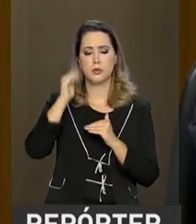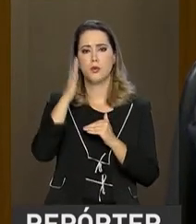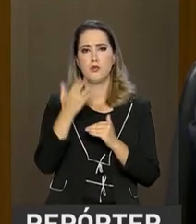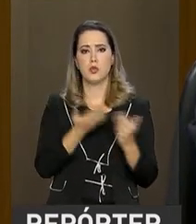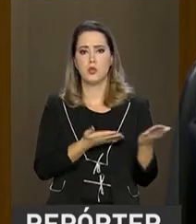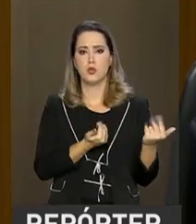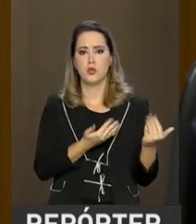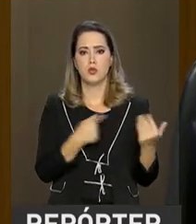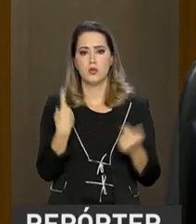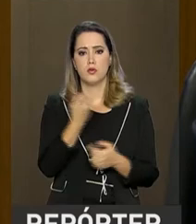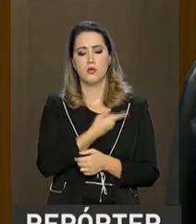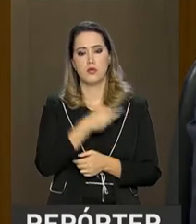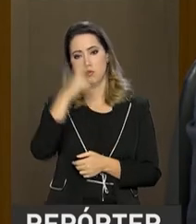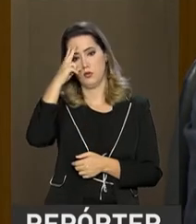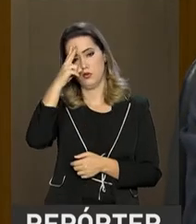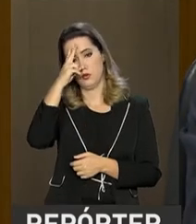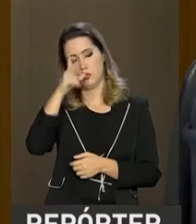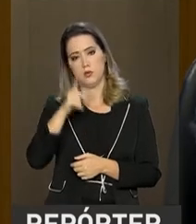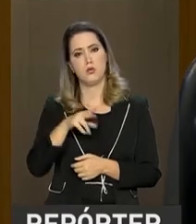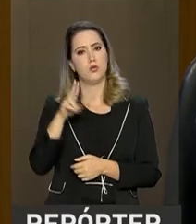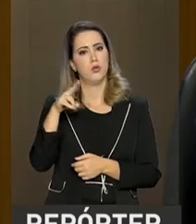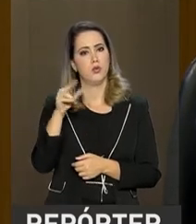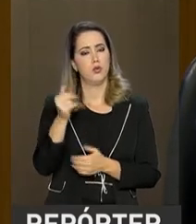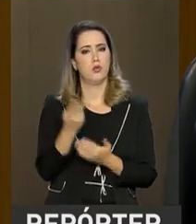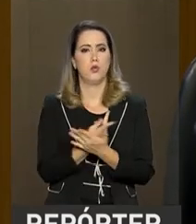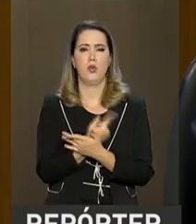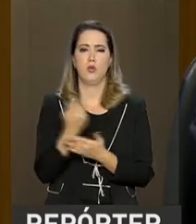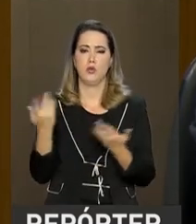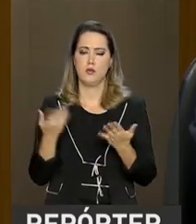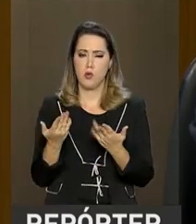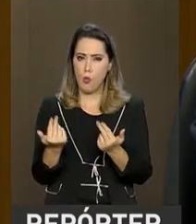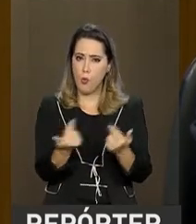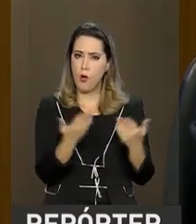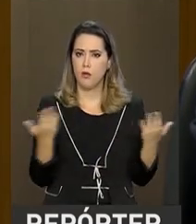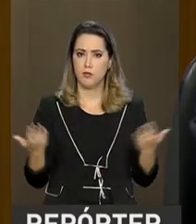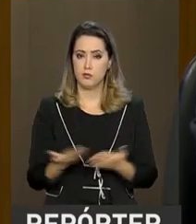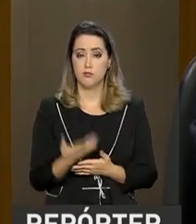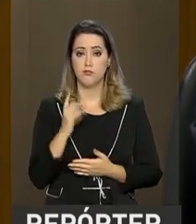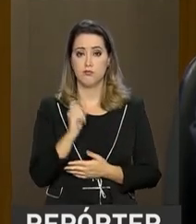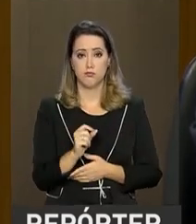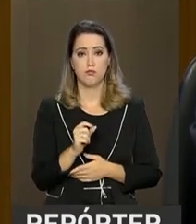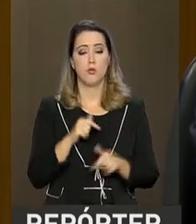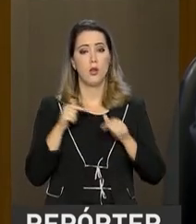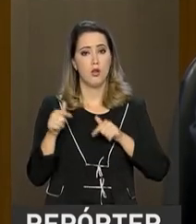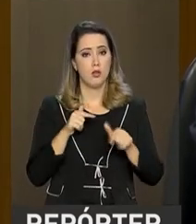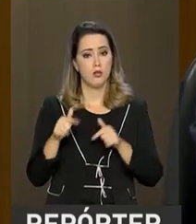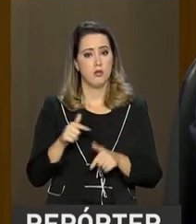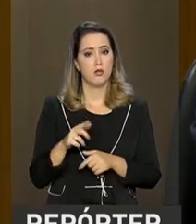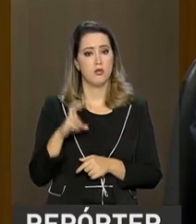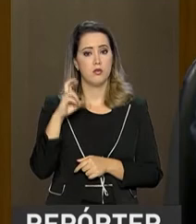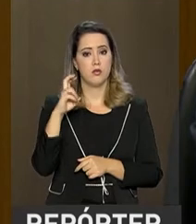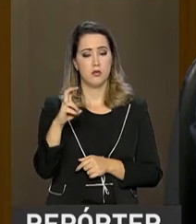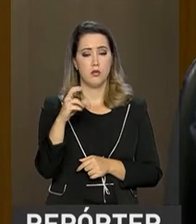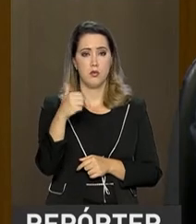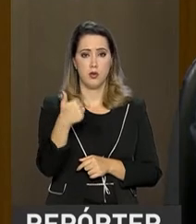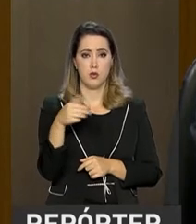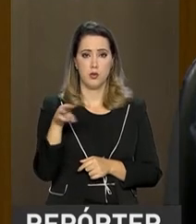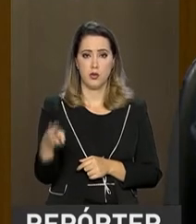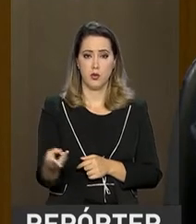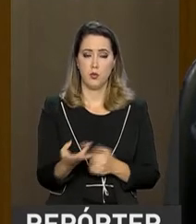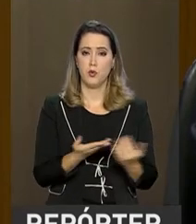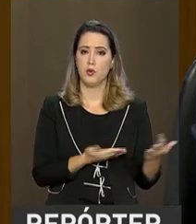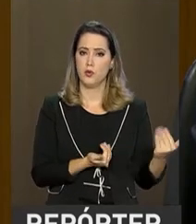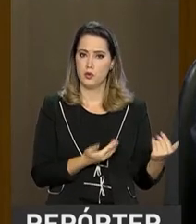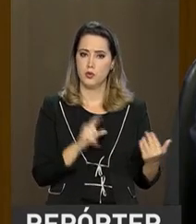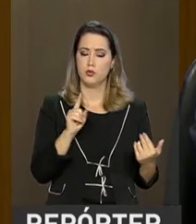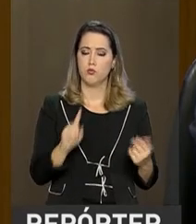jovens na nossa história e jamais teremos como temos atualmente trabalhar com 51 milhão de jovens é um